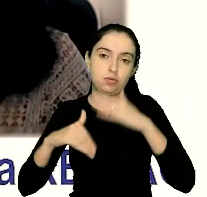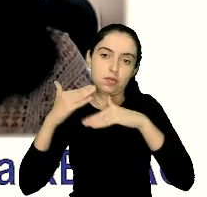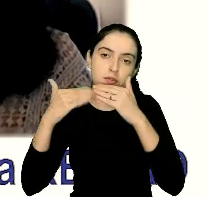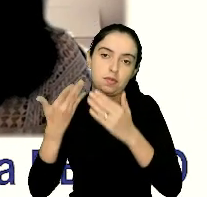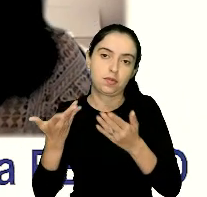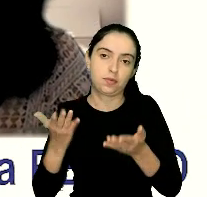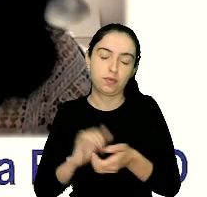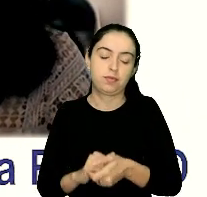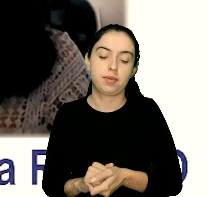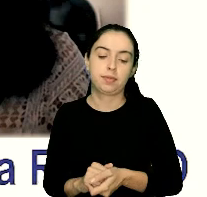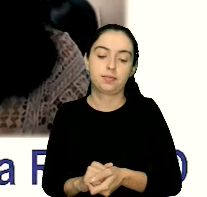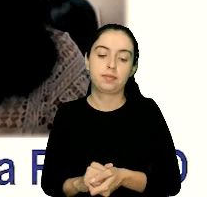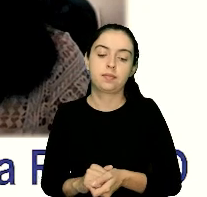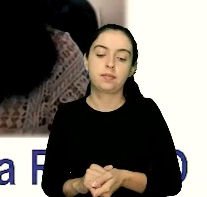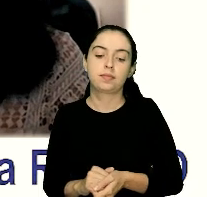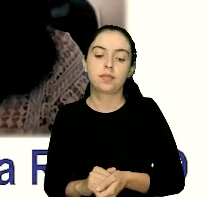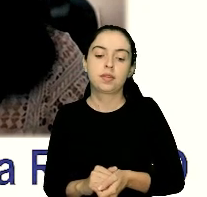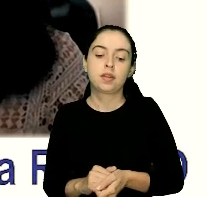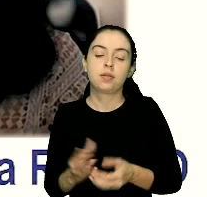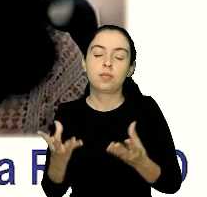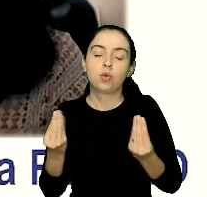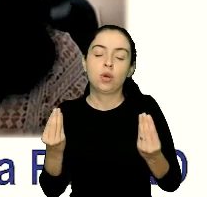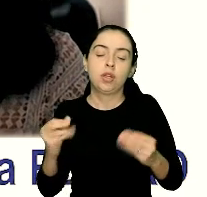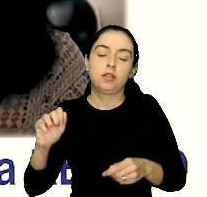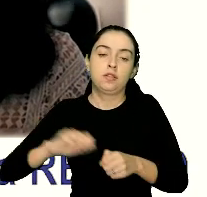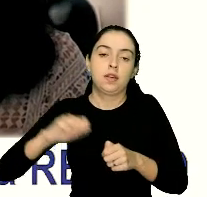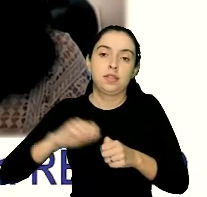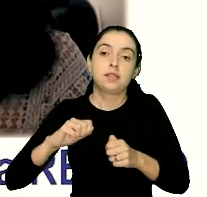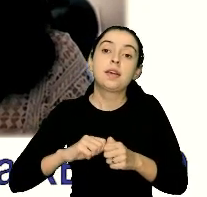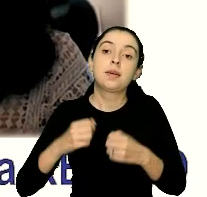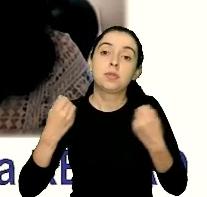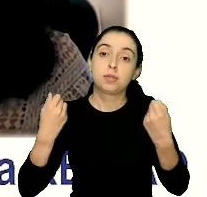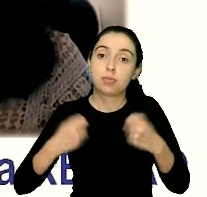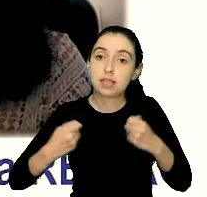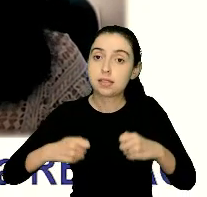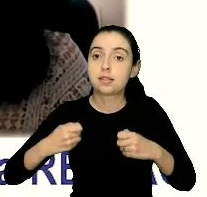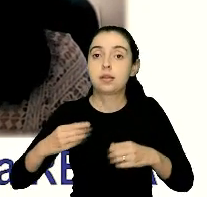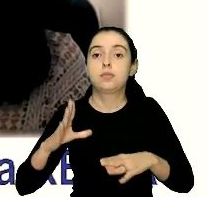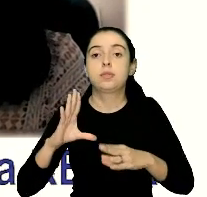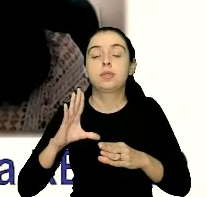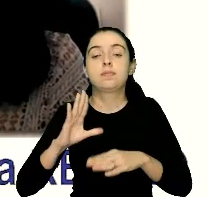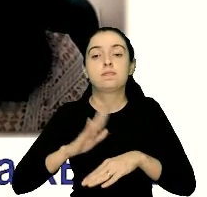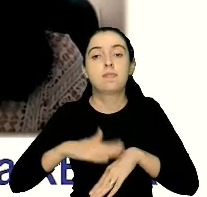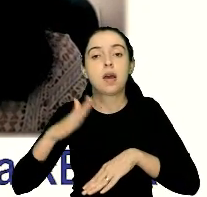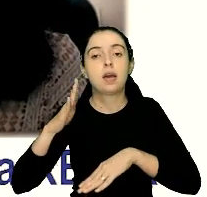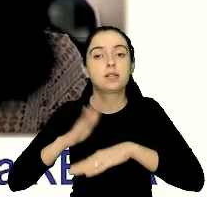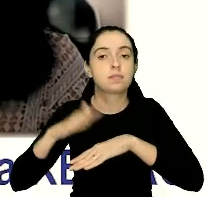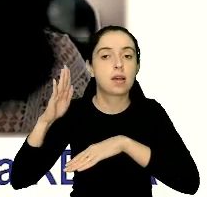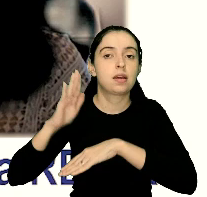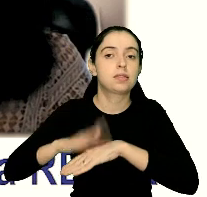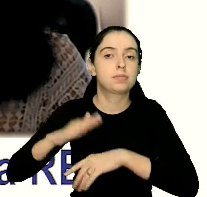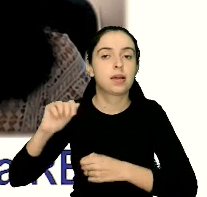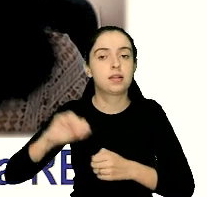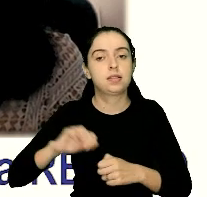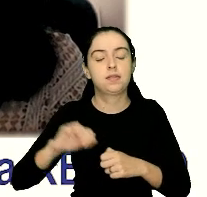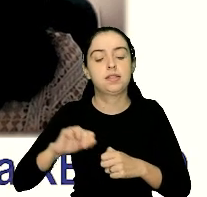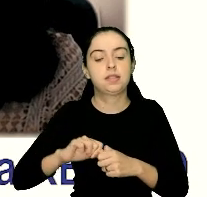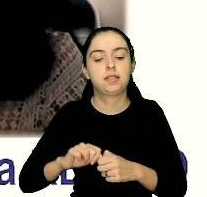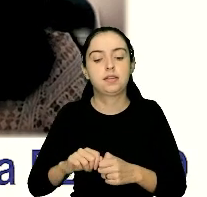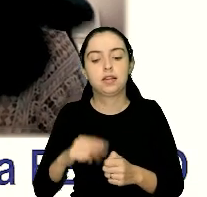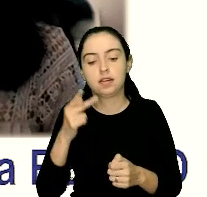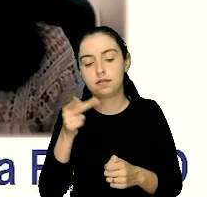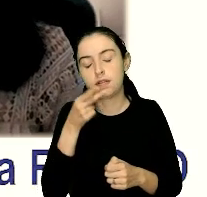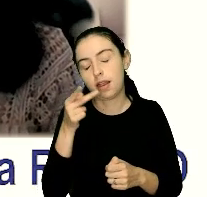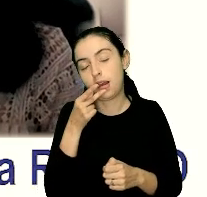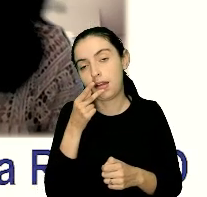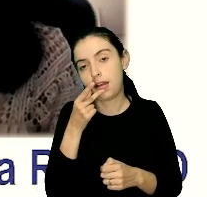temos feito e muito ainda teremos que fazer, porque, como eu vou falar na minha